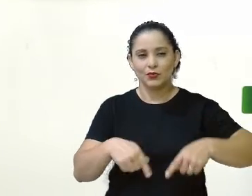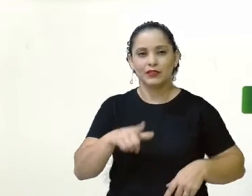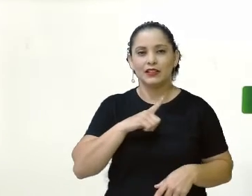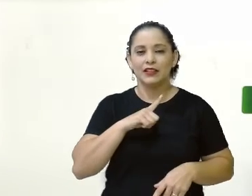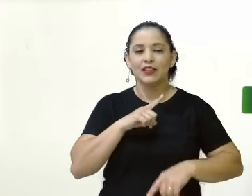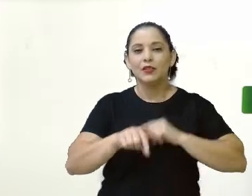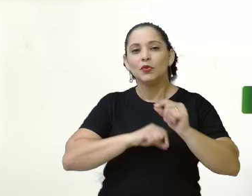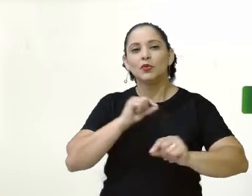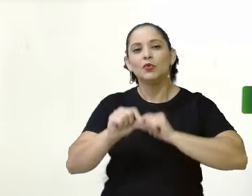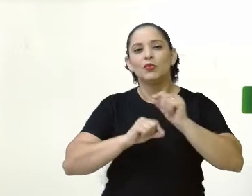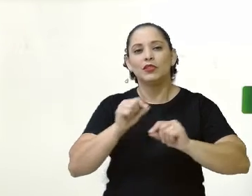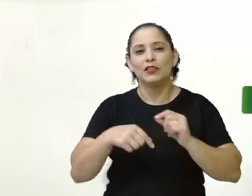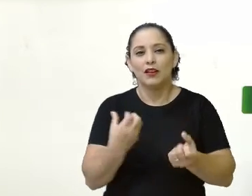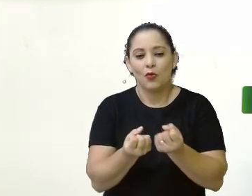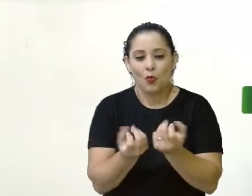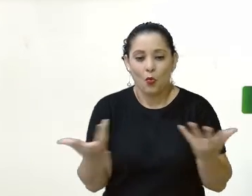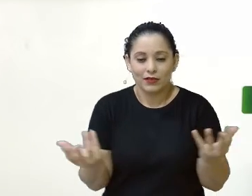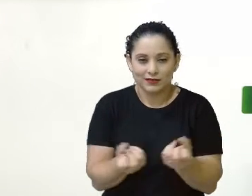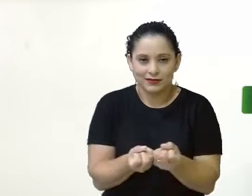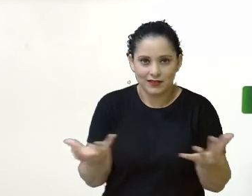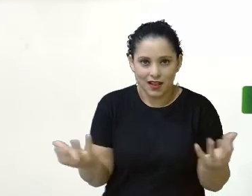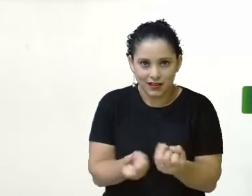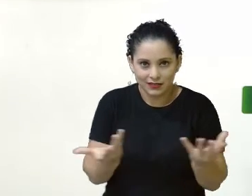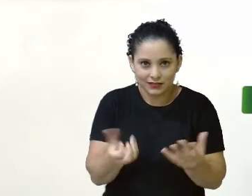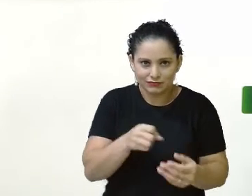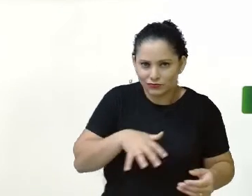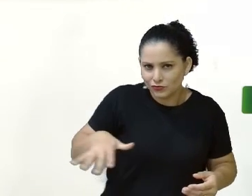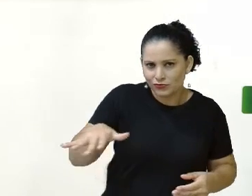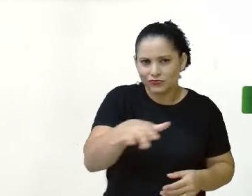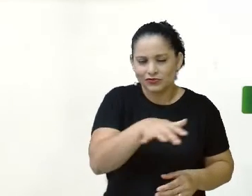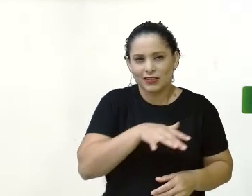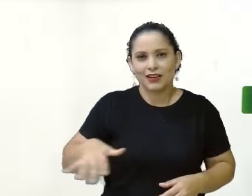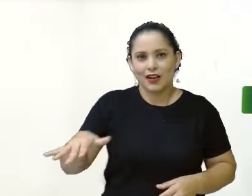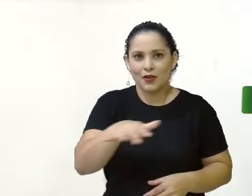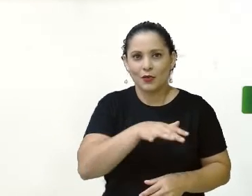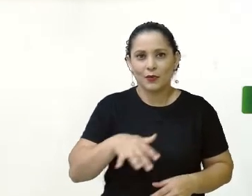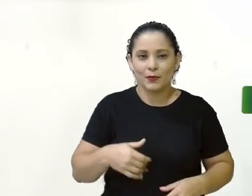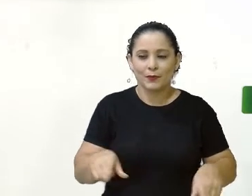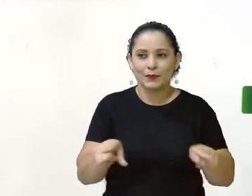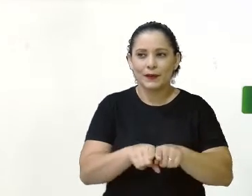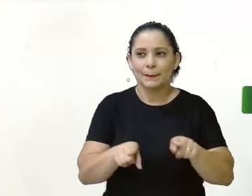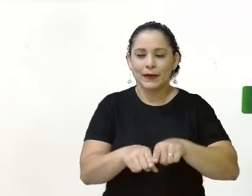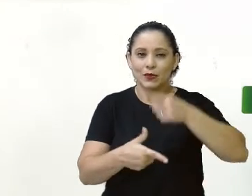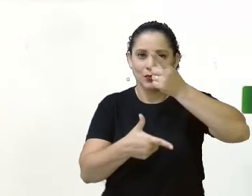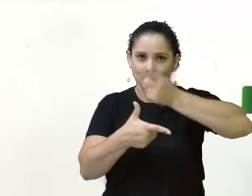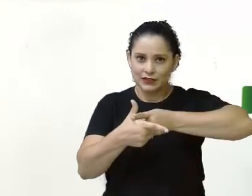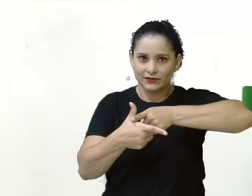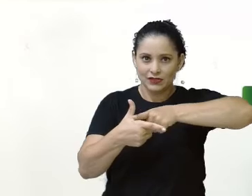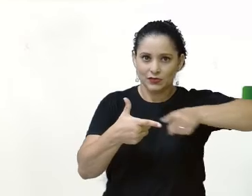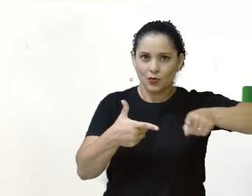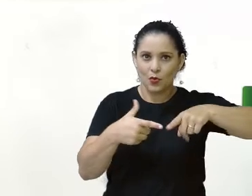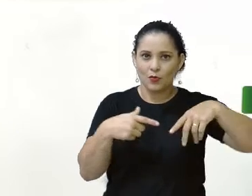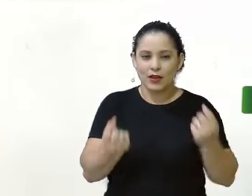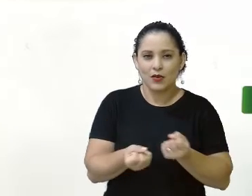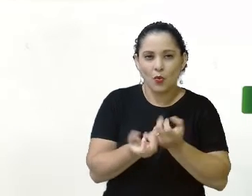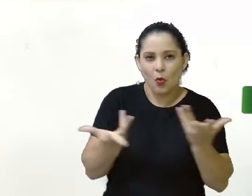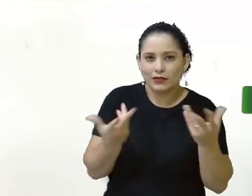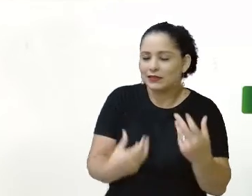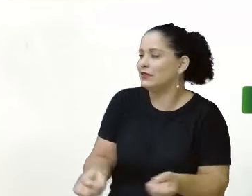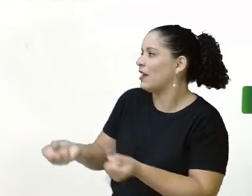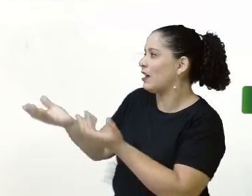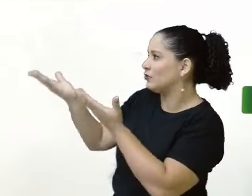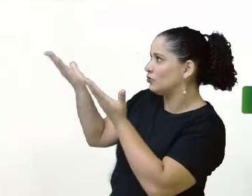dividendo, que é o valor total que eu vou dividir, o divisor, que é para a quantidade que